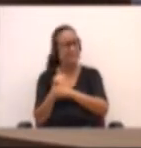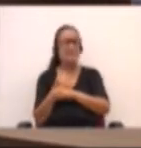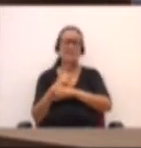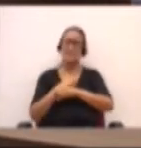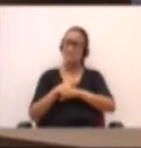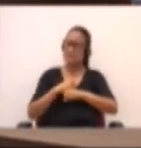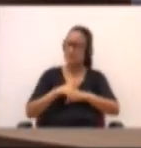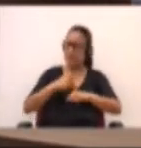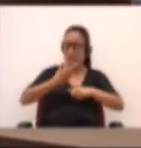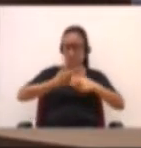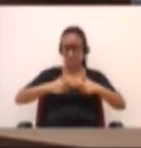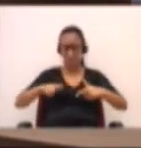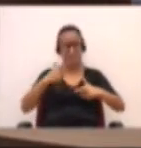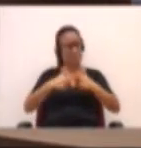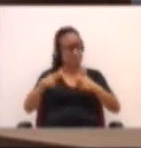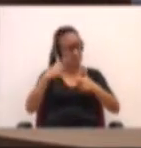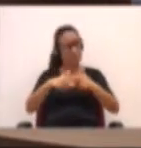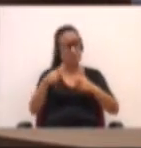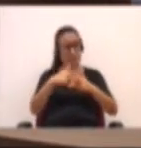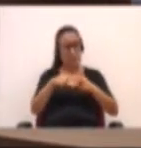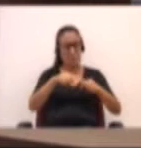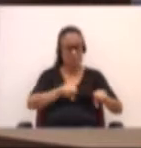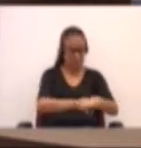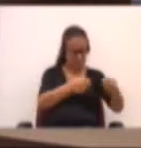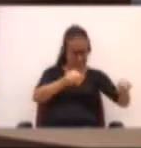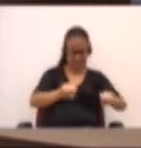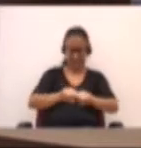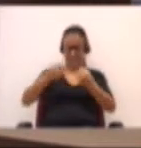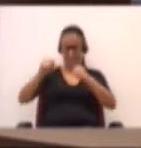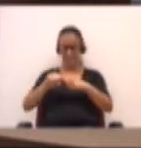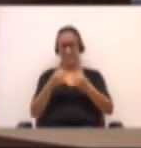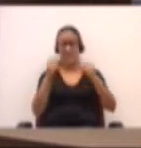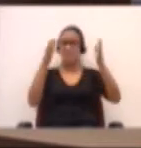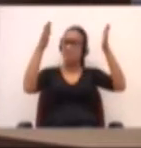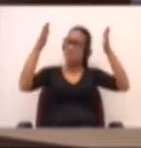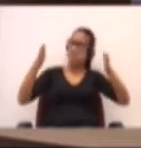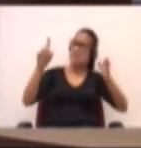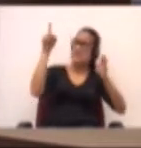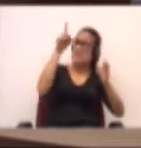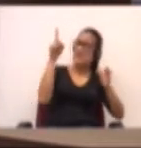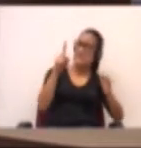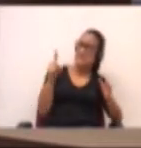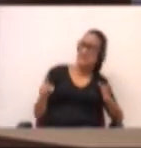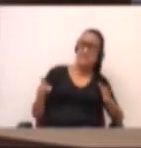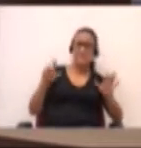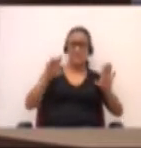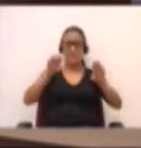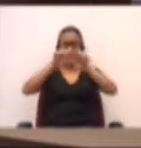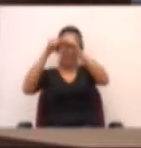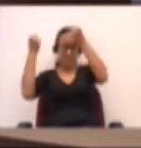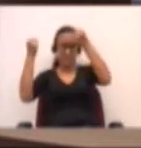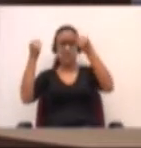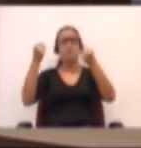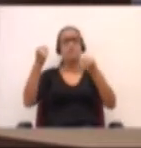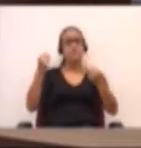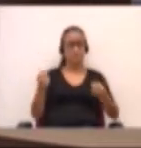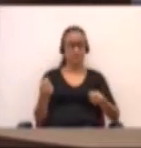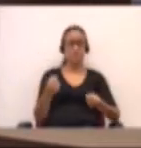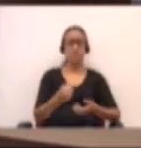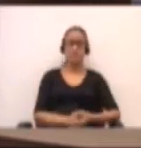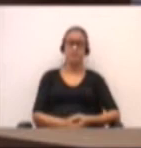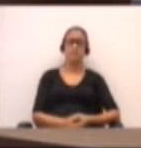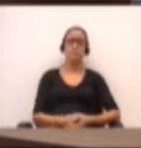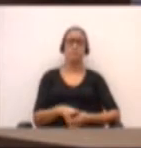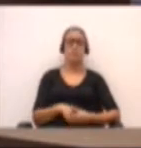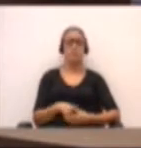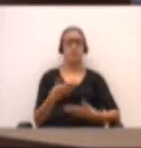casas do entorno da obra, motivo pelo qual requer as referidas informações. Plenário, vereador Vitório